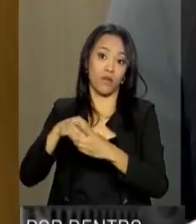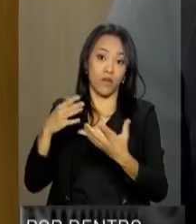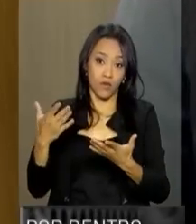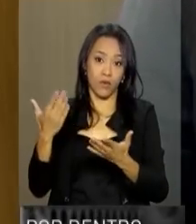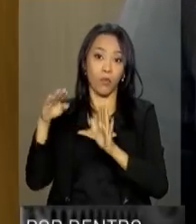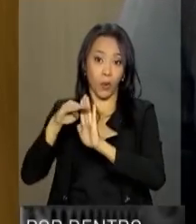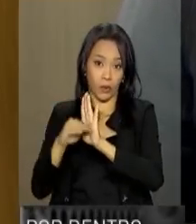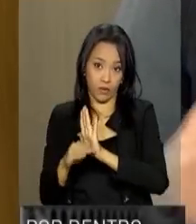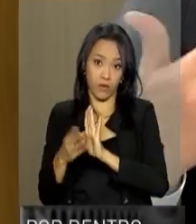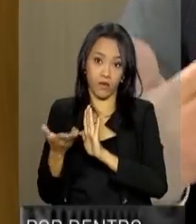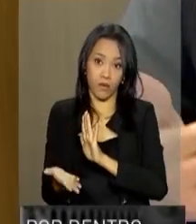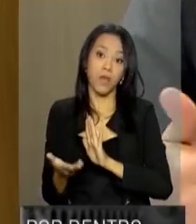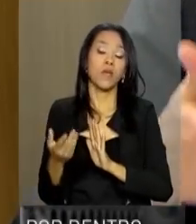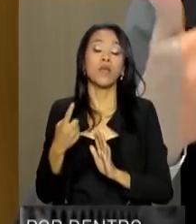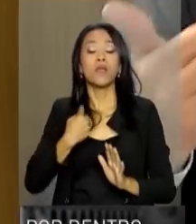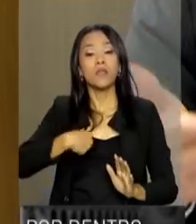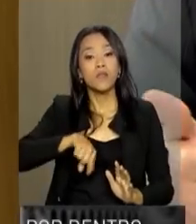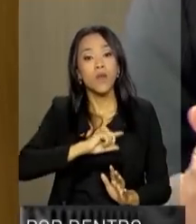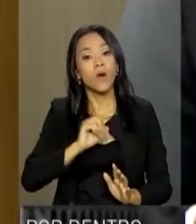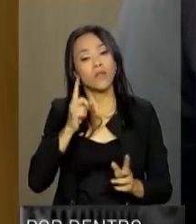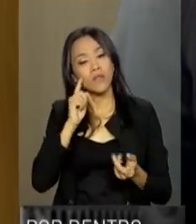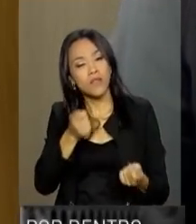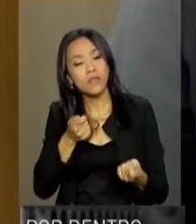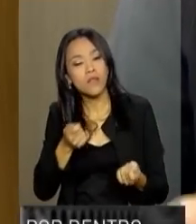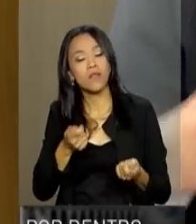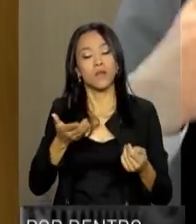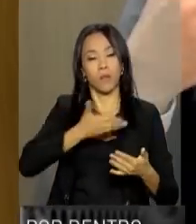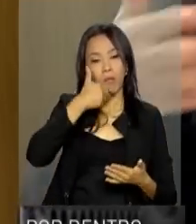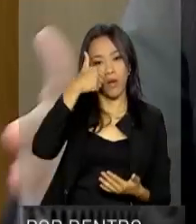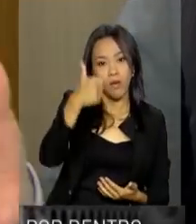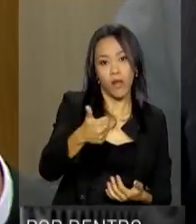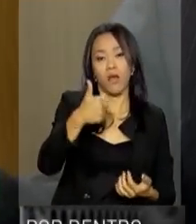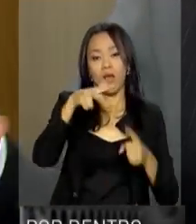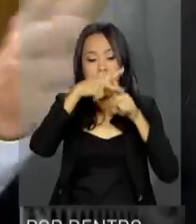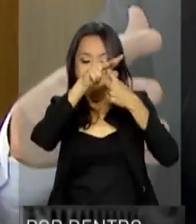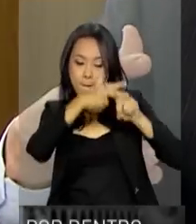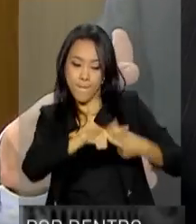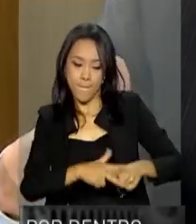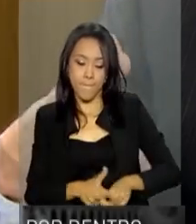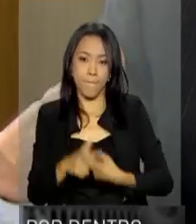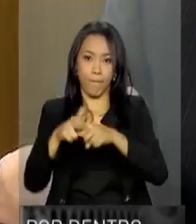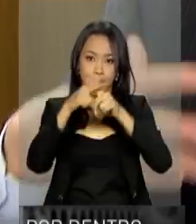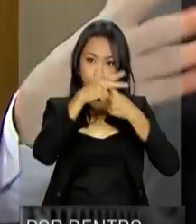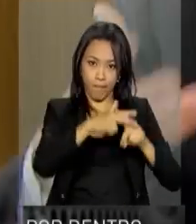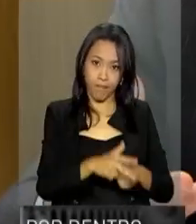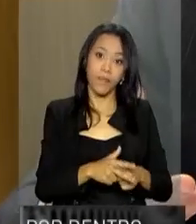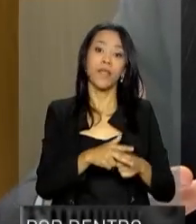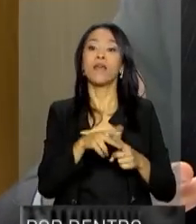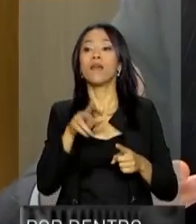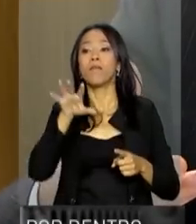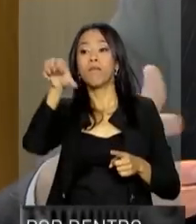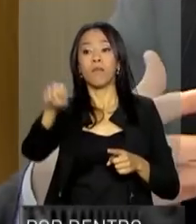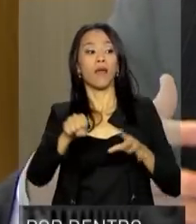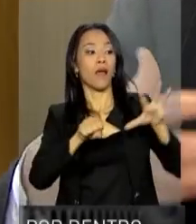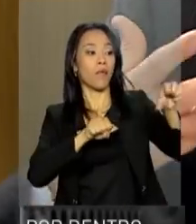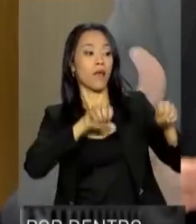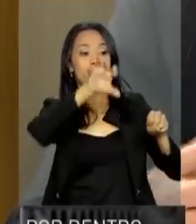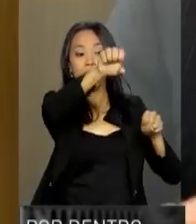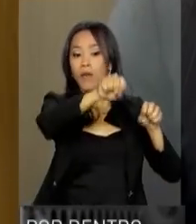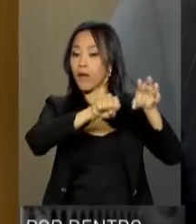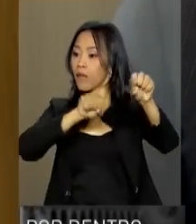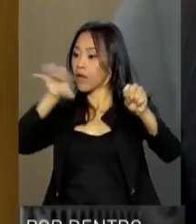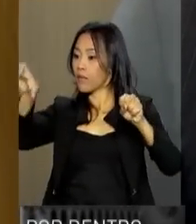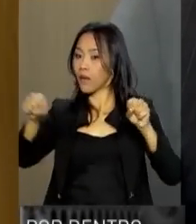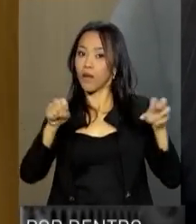procurando melhorar aperfeiçoar o programa e que juntar com ele programas de juntar a ele